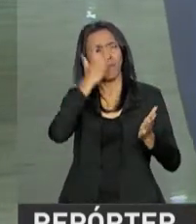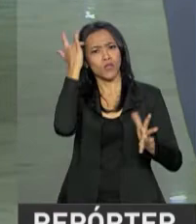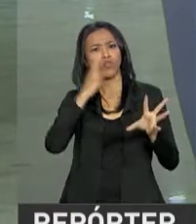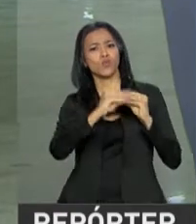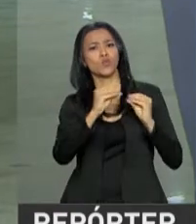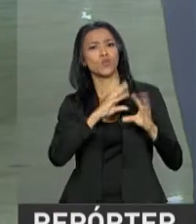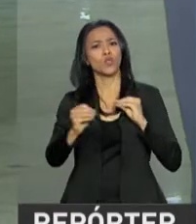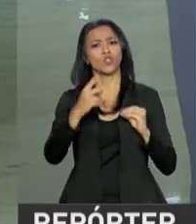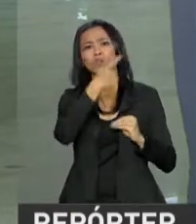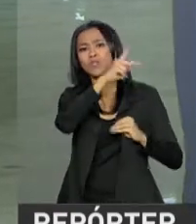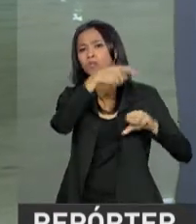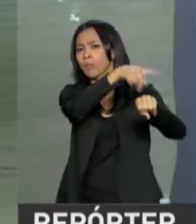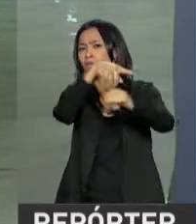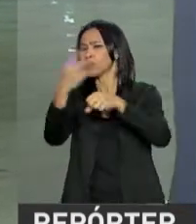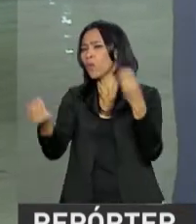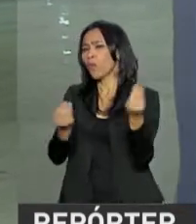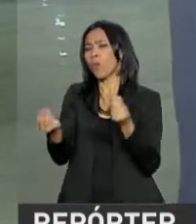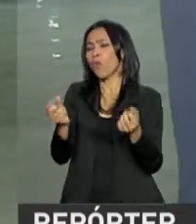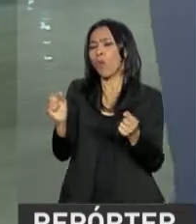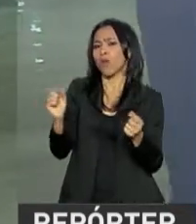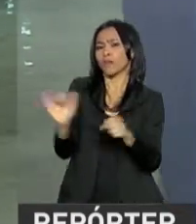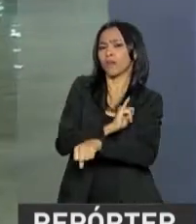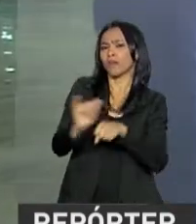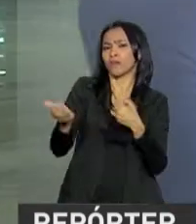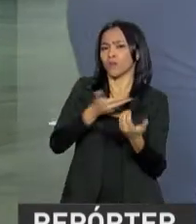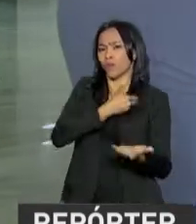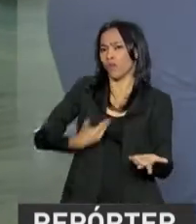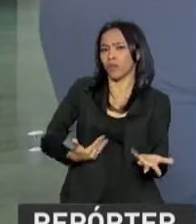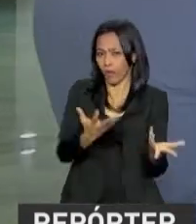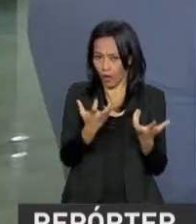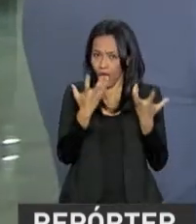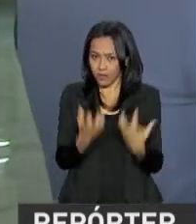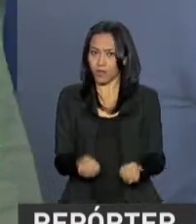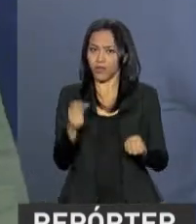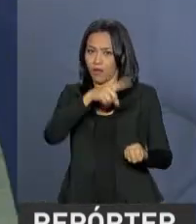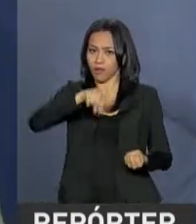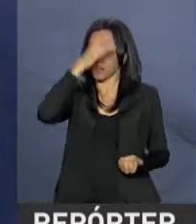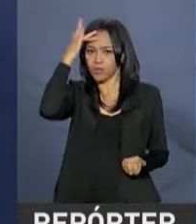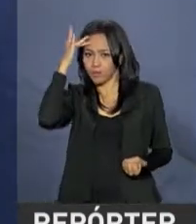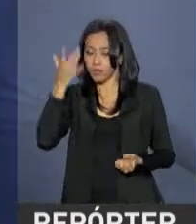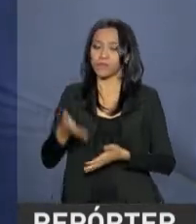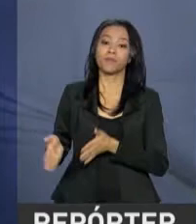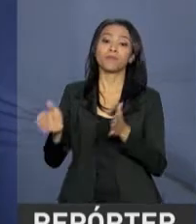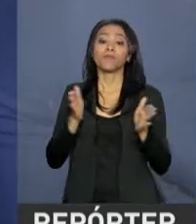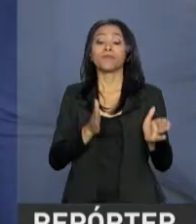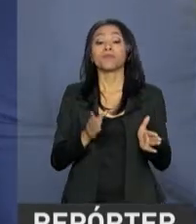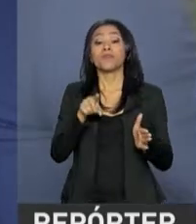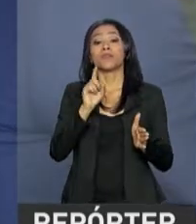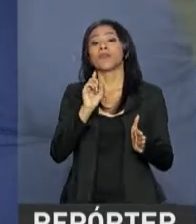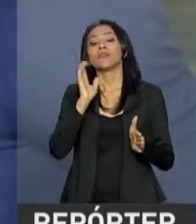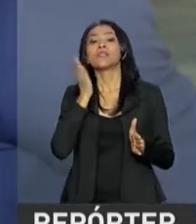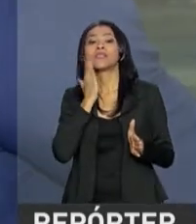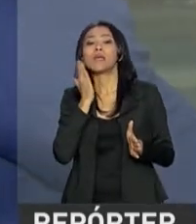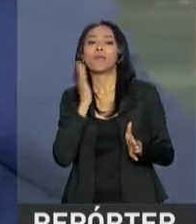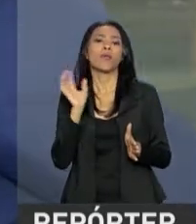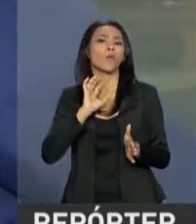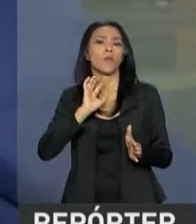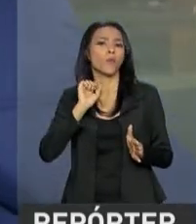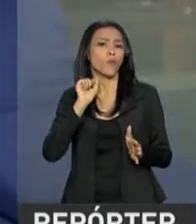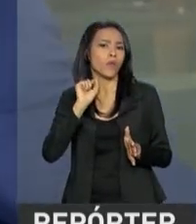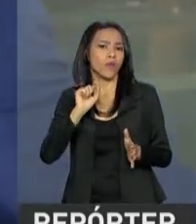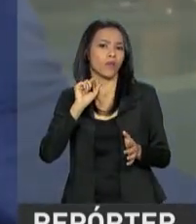ações do governo para o acolhimento dessas pessoas é feito a primeira coisa que a gente tem que entender a função de cada um acolhimento